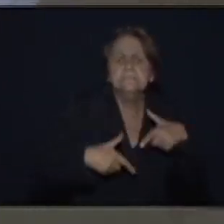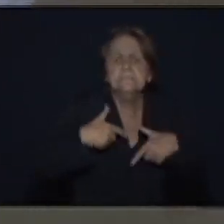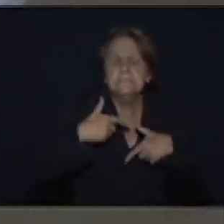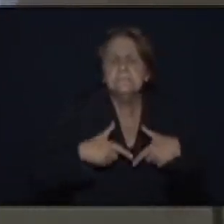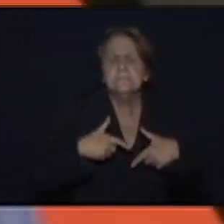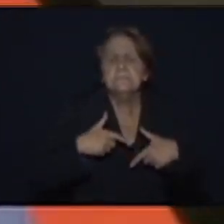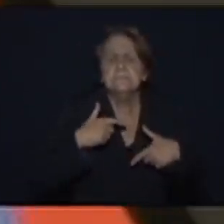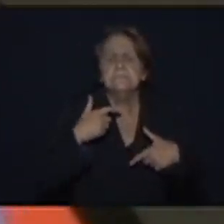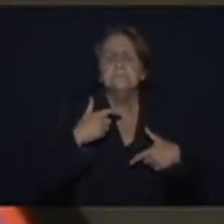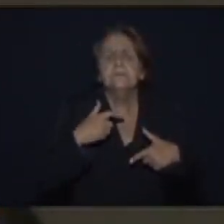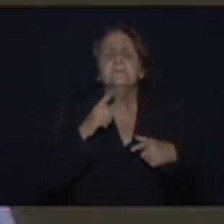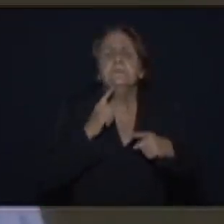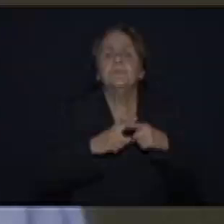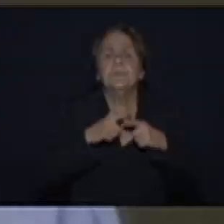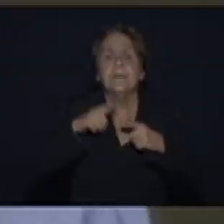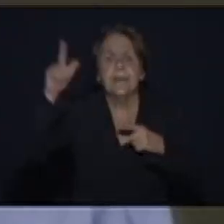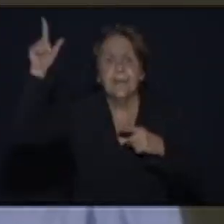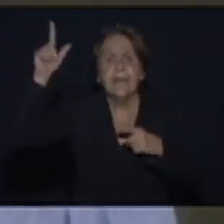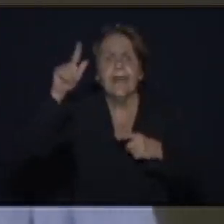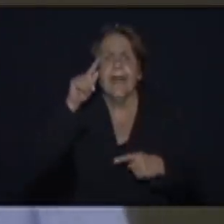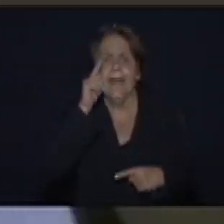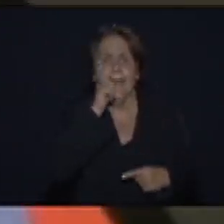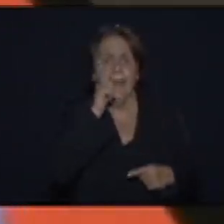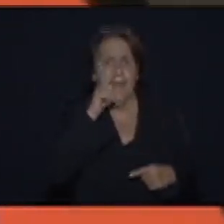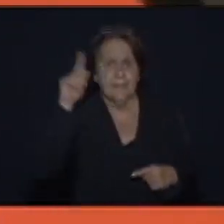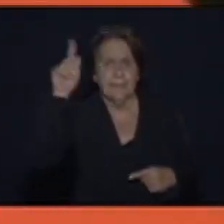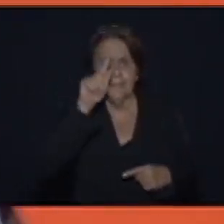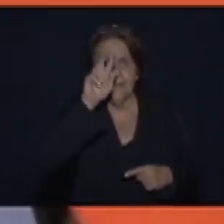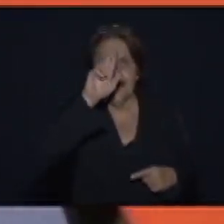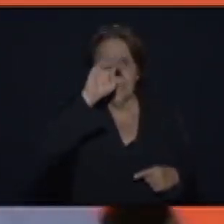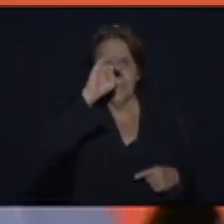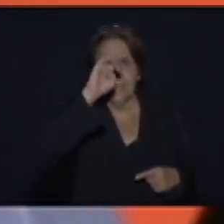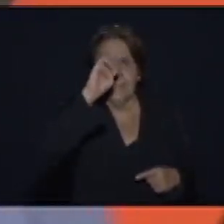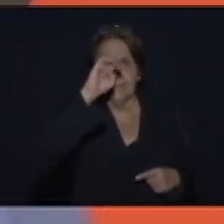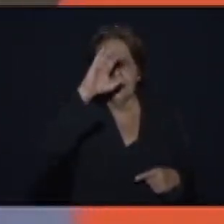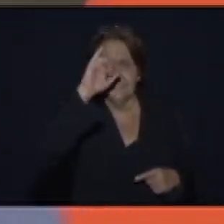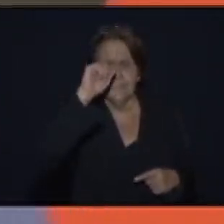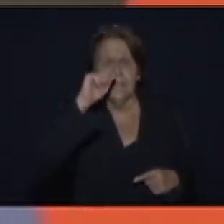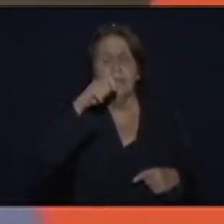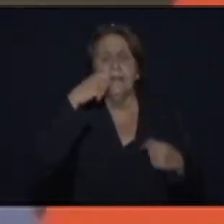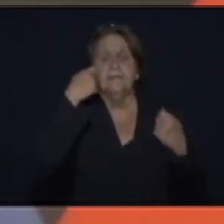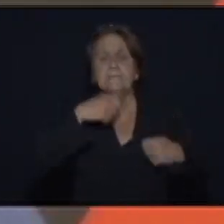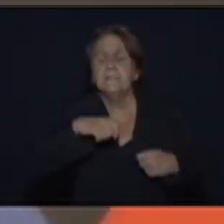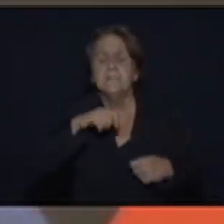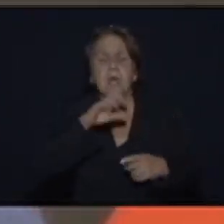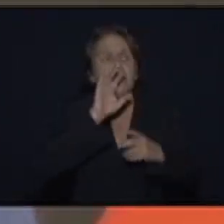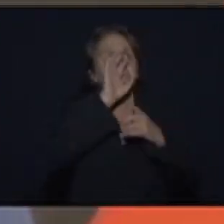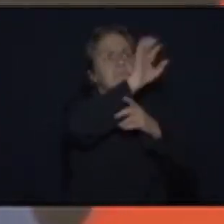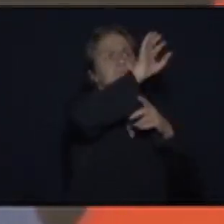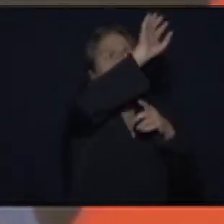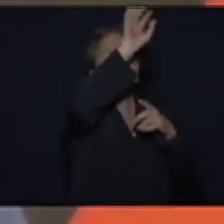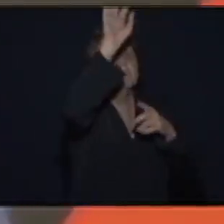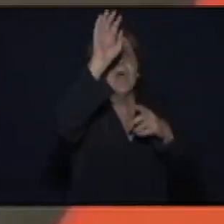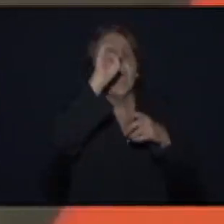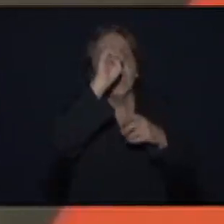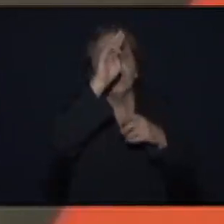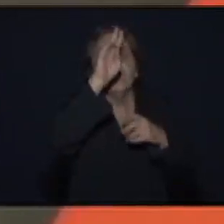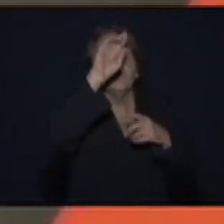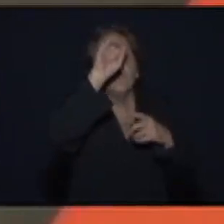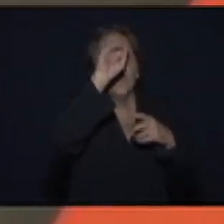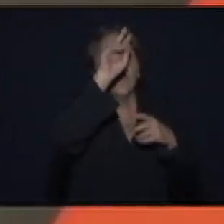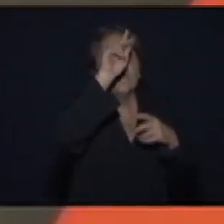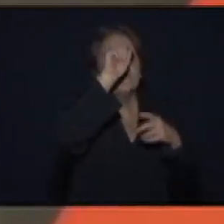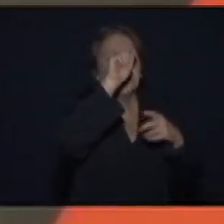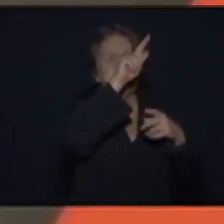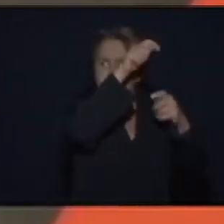eles defenderam a vida inteira porque a crise da Grécia exige que todos os estados na Europa ajudem a